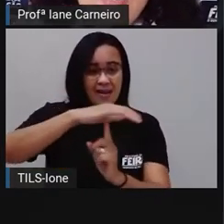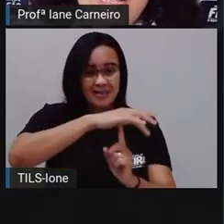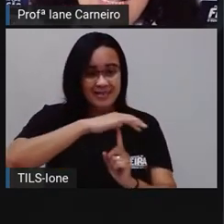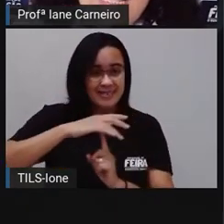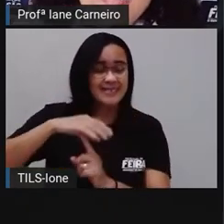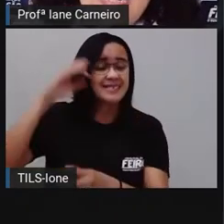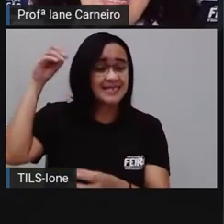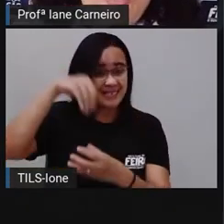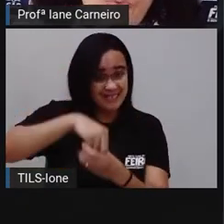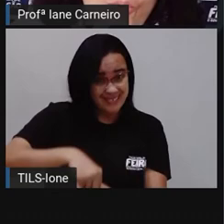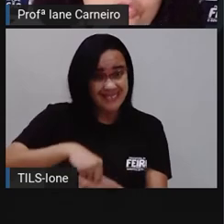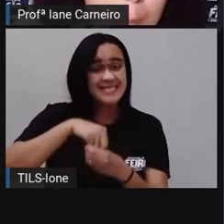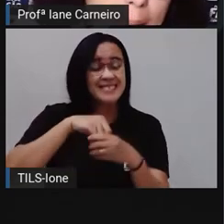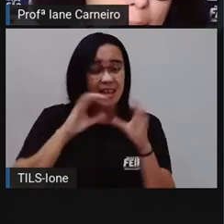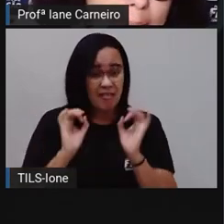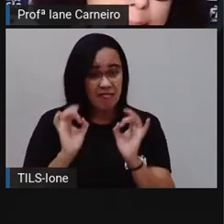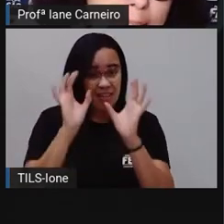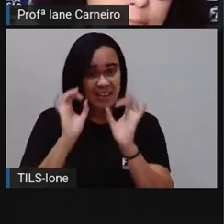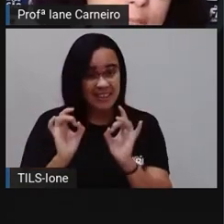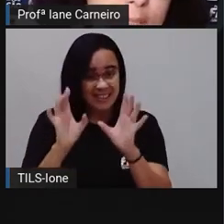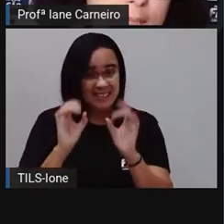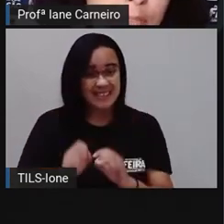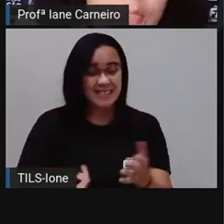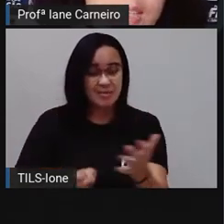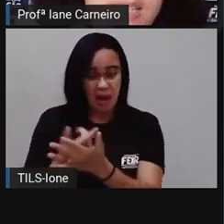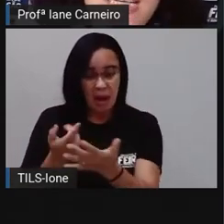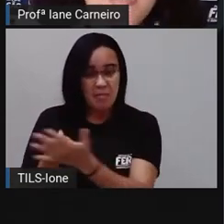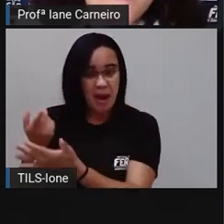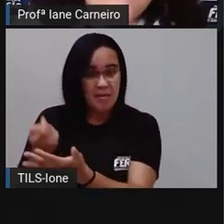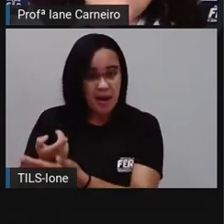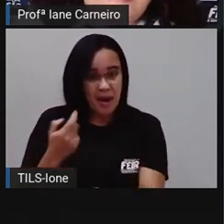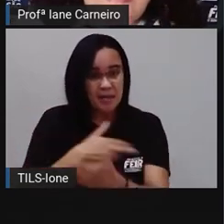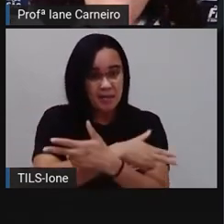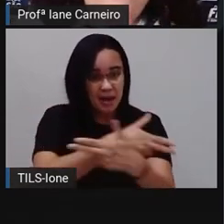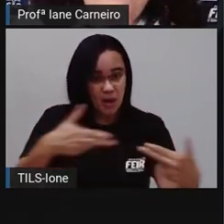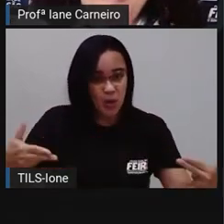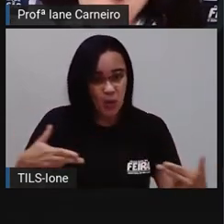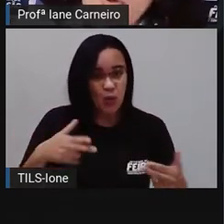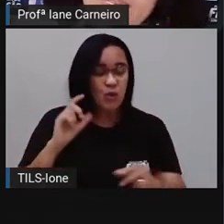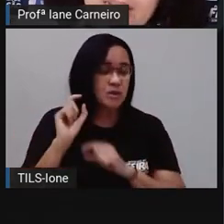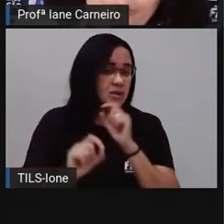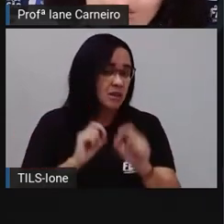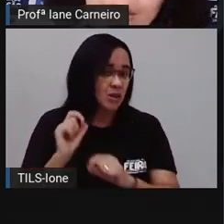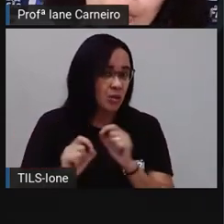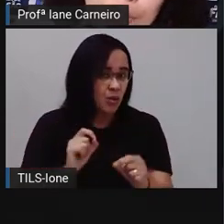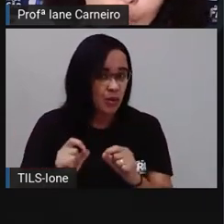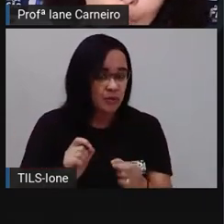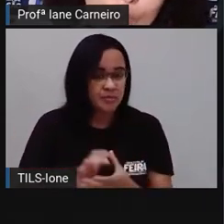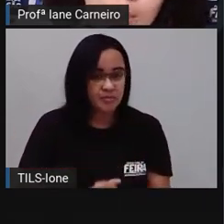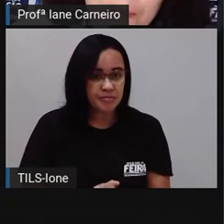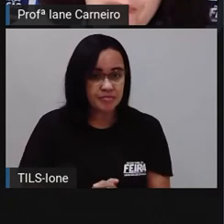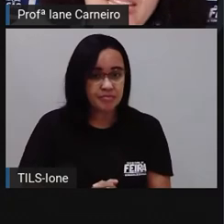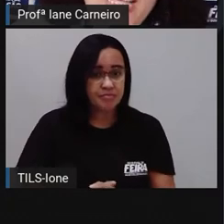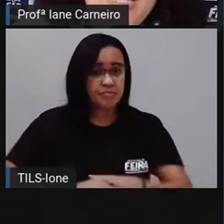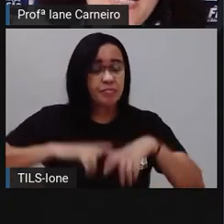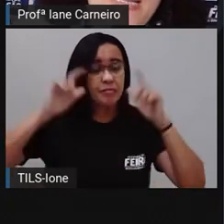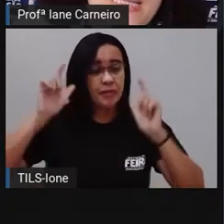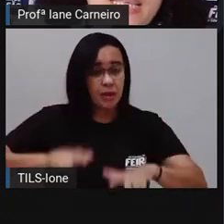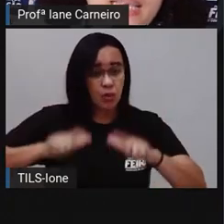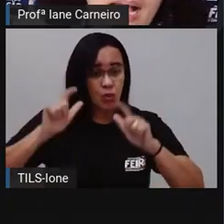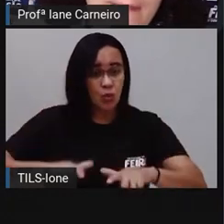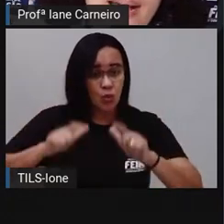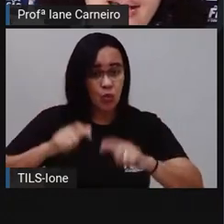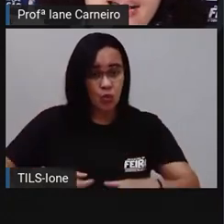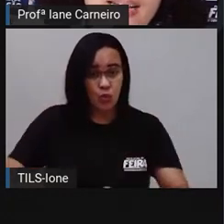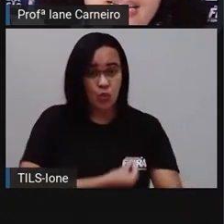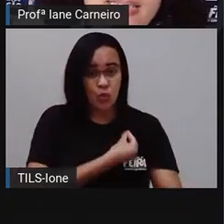aí, ó, ela, onde a barraca dela fica, fica na rua, ela mora na Rua Nova, né? E